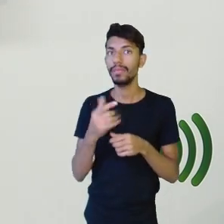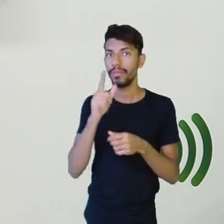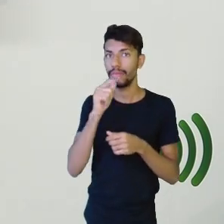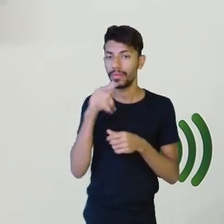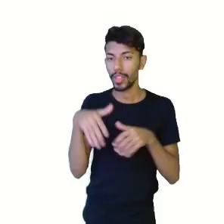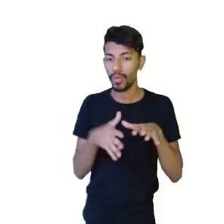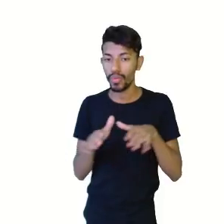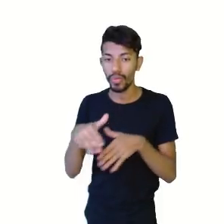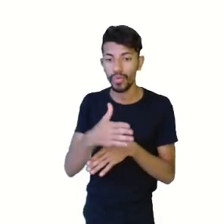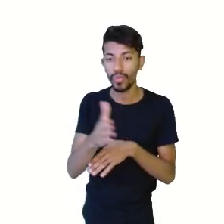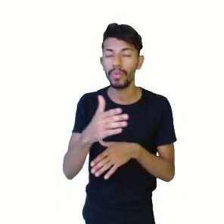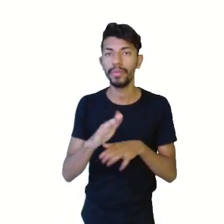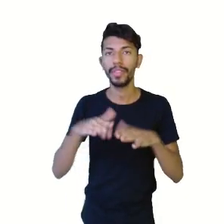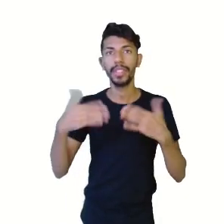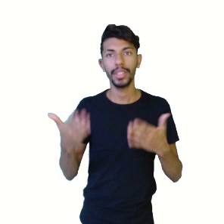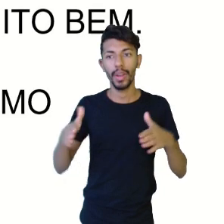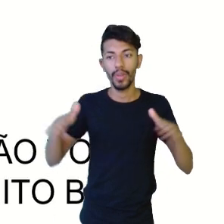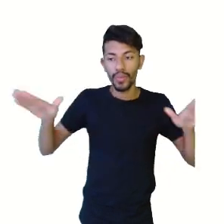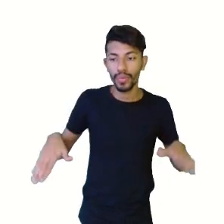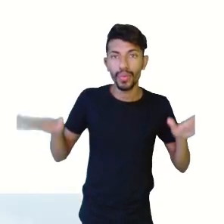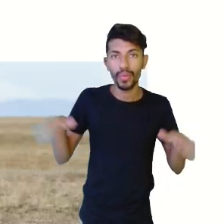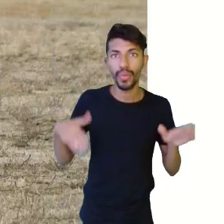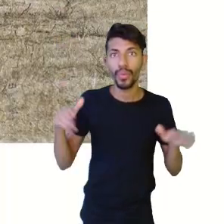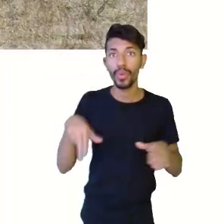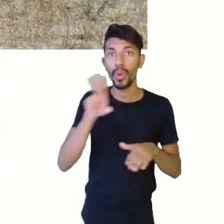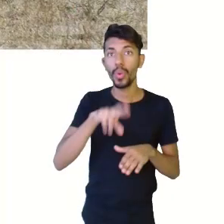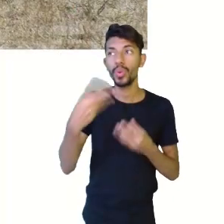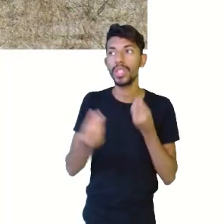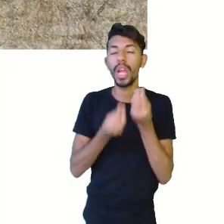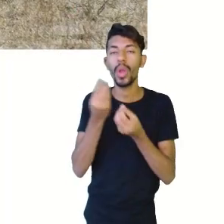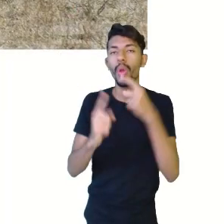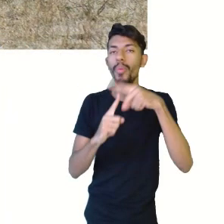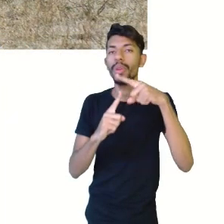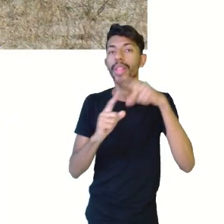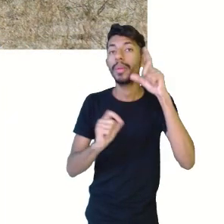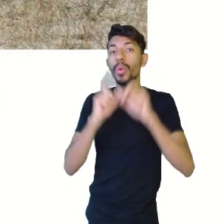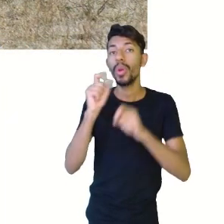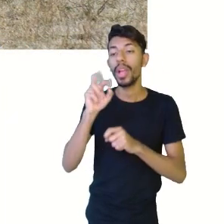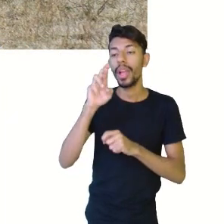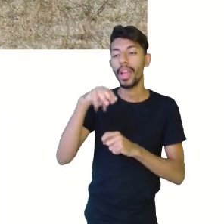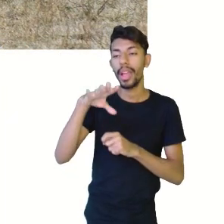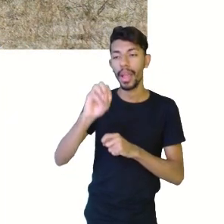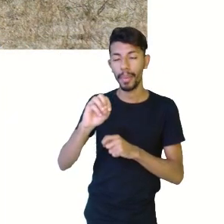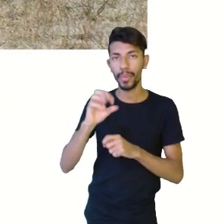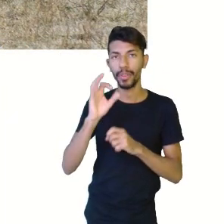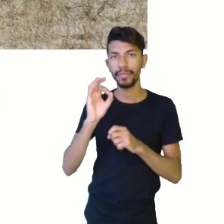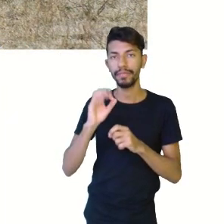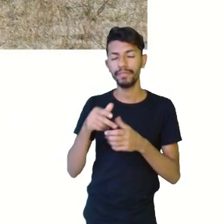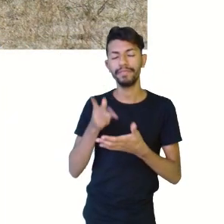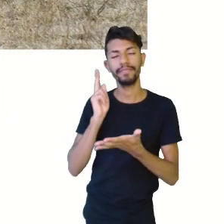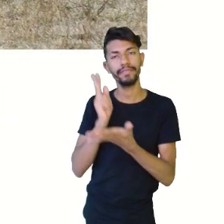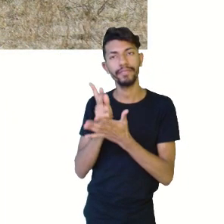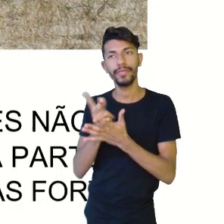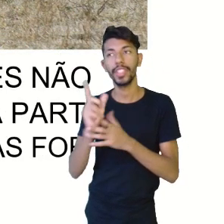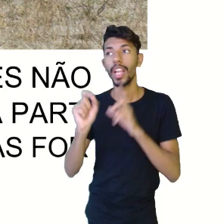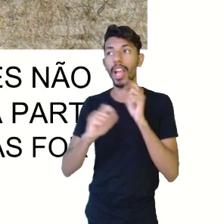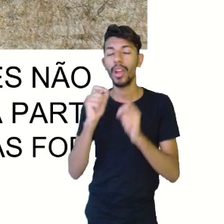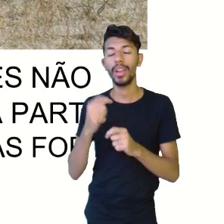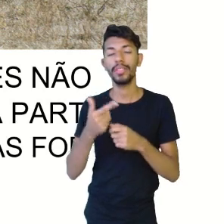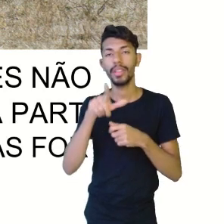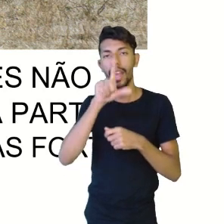asinhas dele servem como remos. E aí a gente segue falando sobre o avestruz, que ele é um animal que